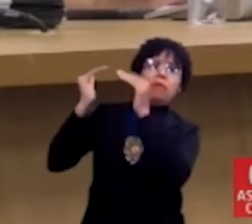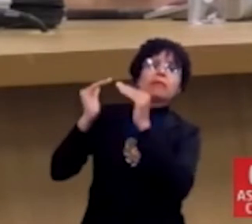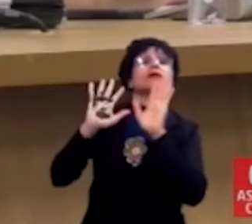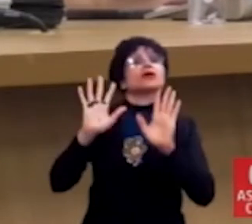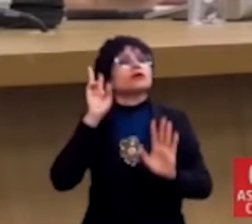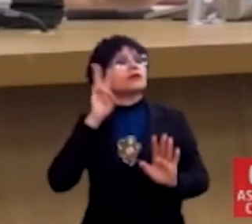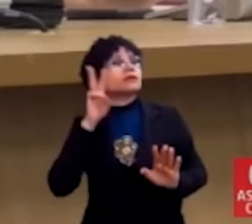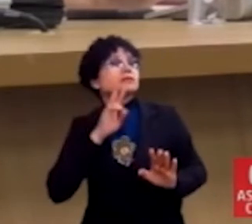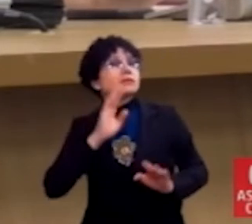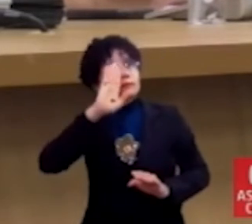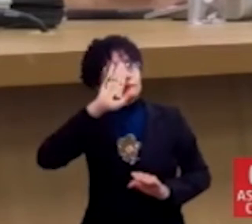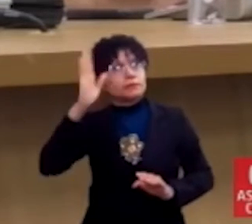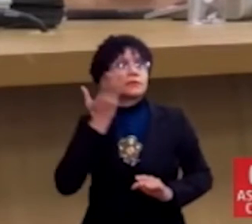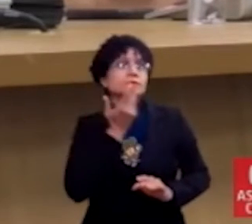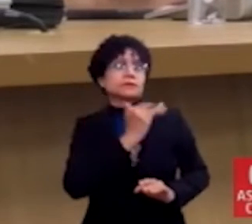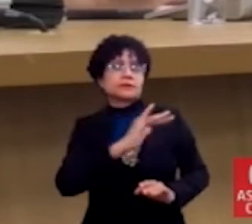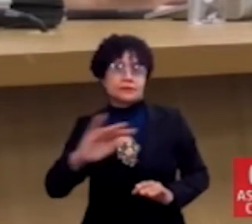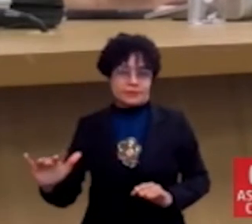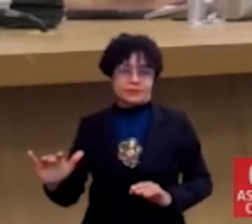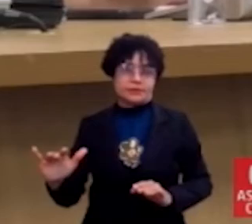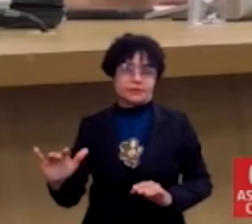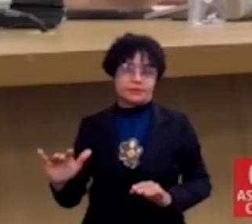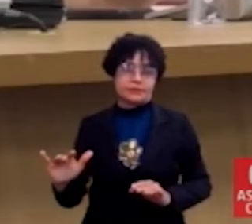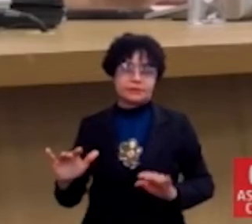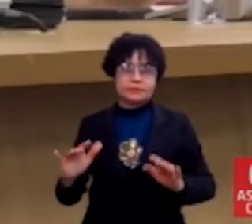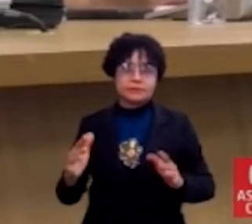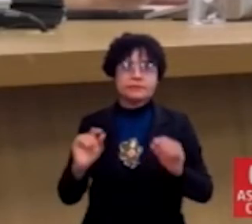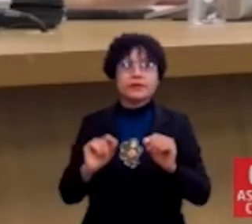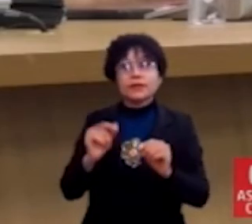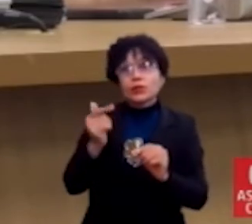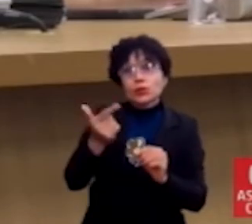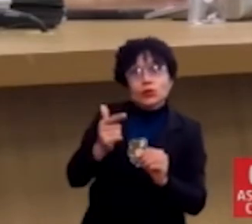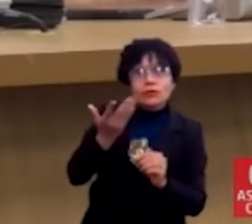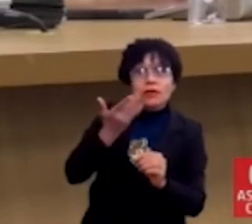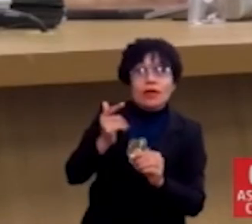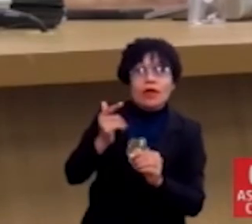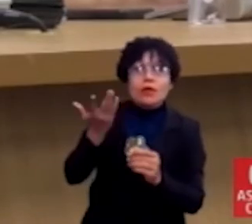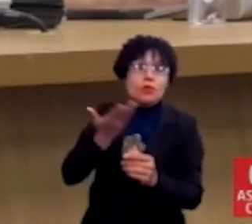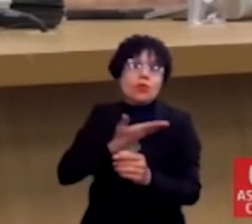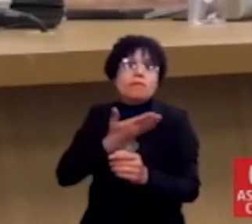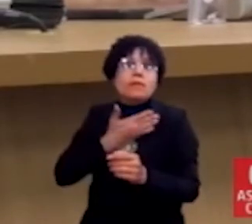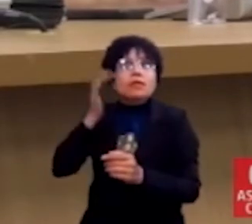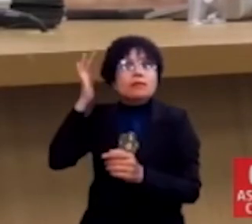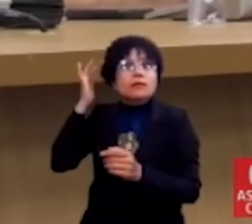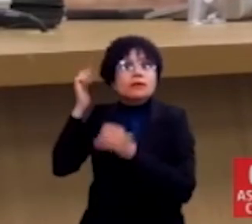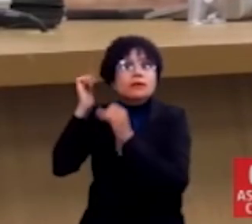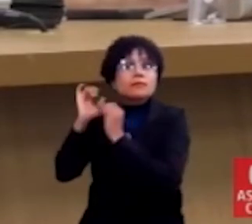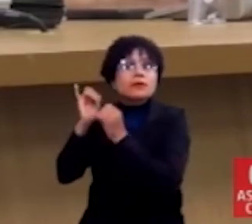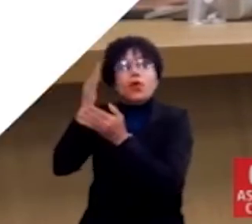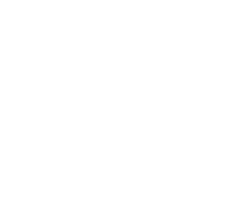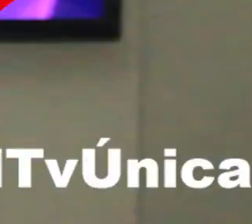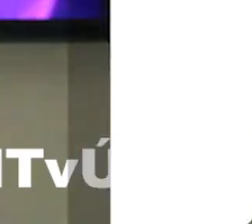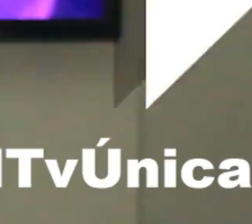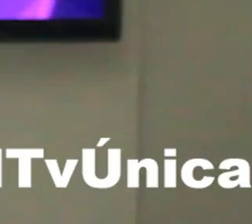crianças, principalmente aquelas rosas que não têm um amigo imaginário, que não têm a quem